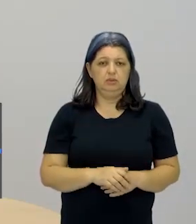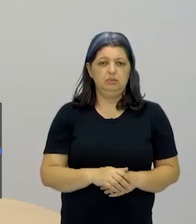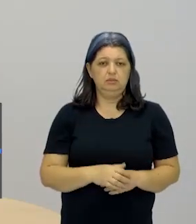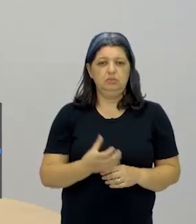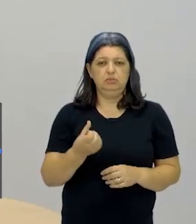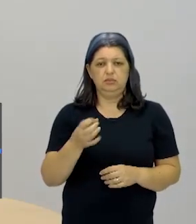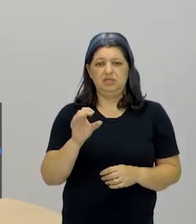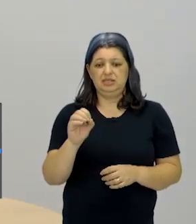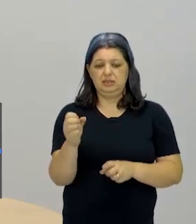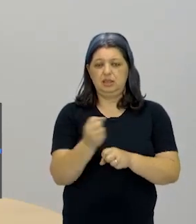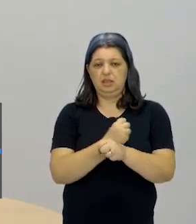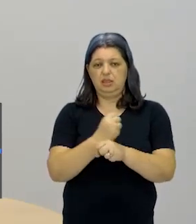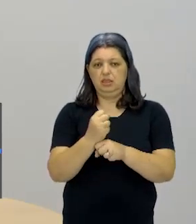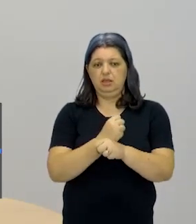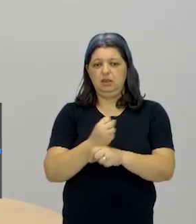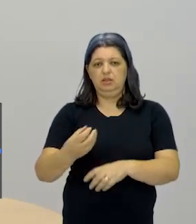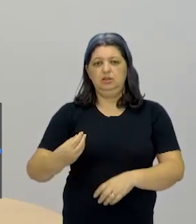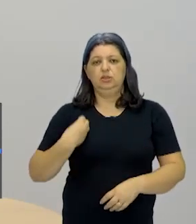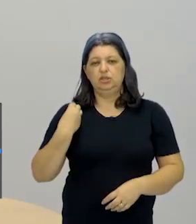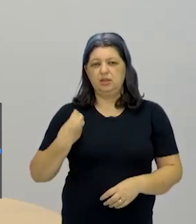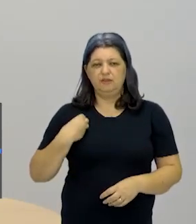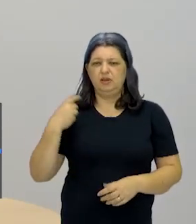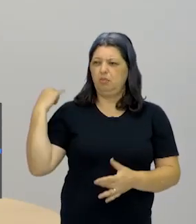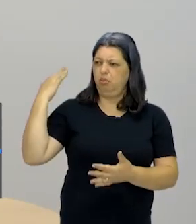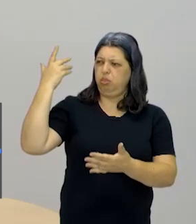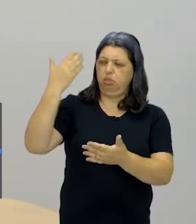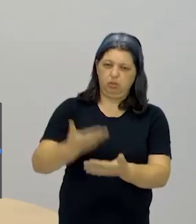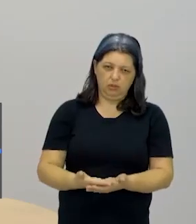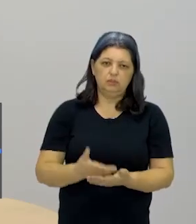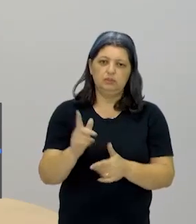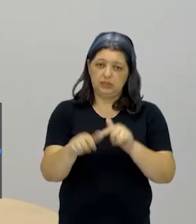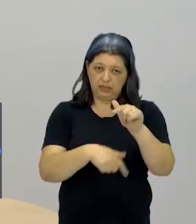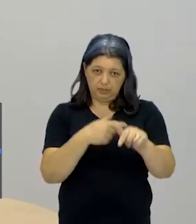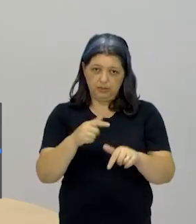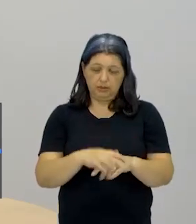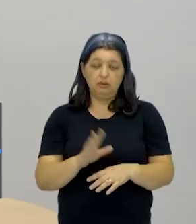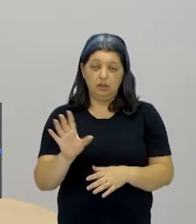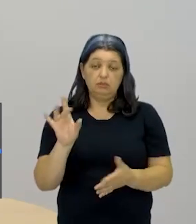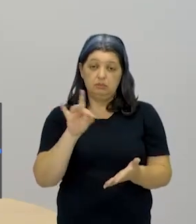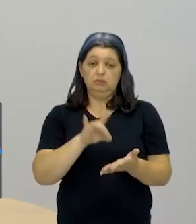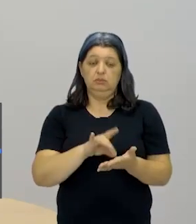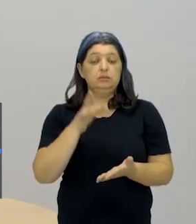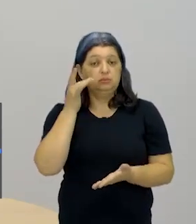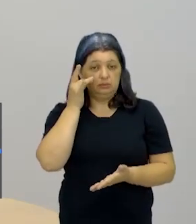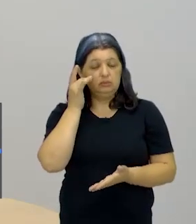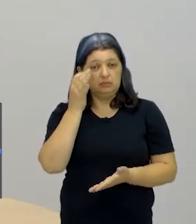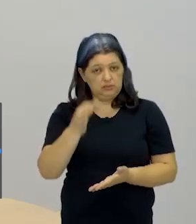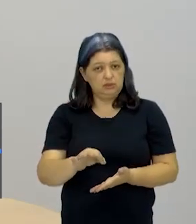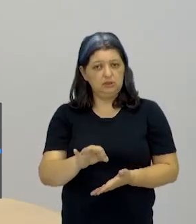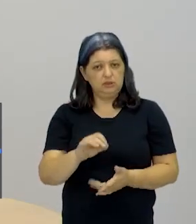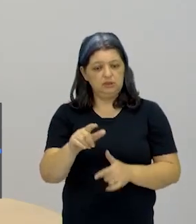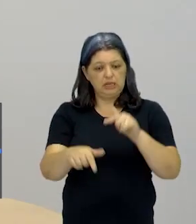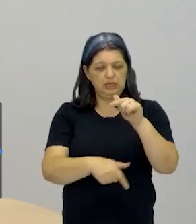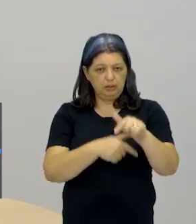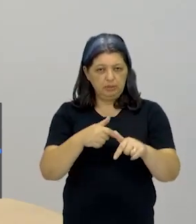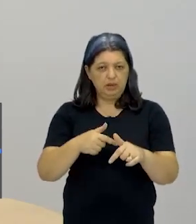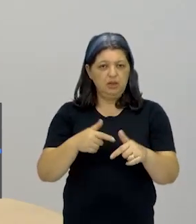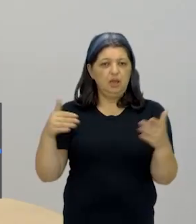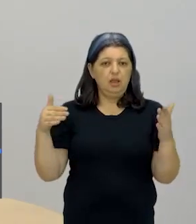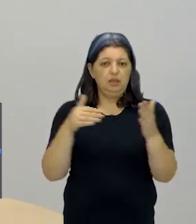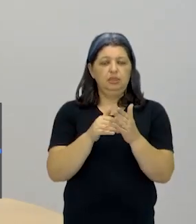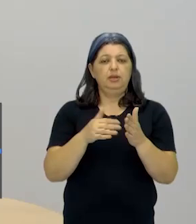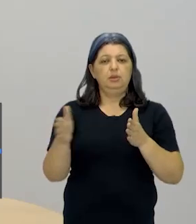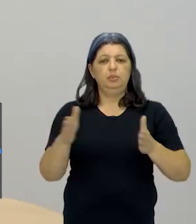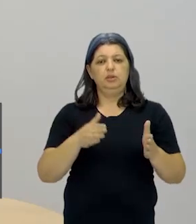dele. Então, isso era algo sólido, era a certeza que ele ia trabalhar até se aposentar